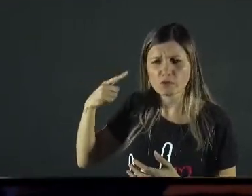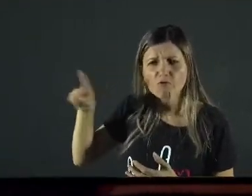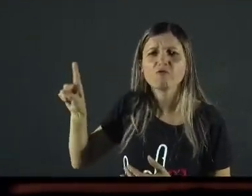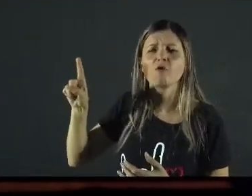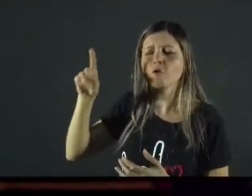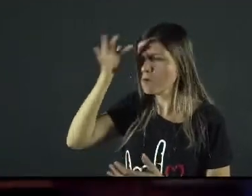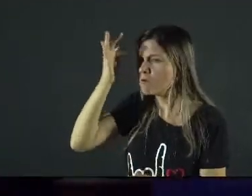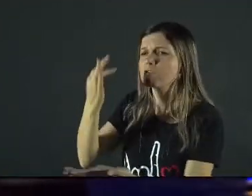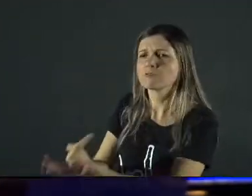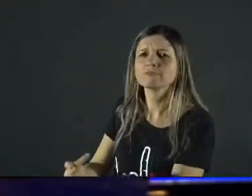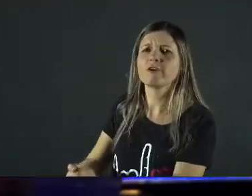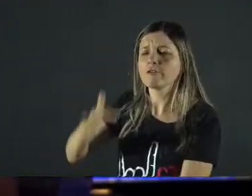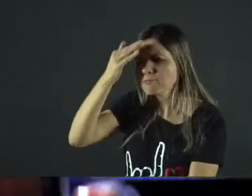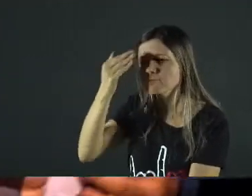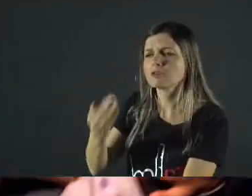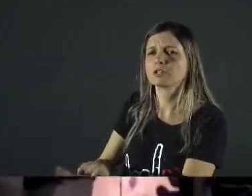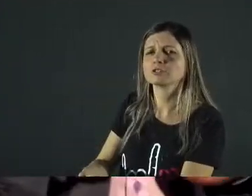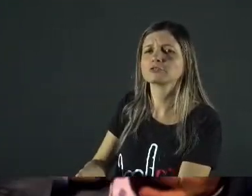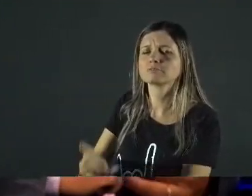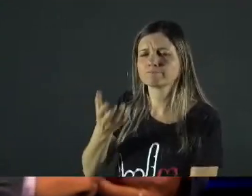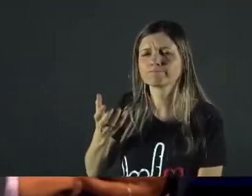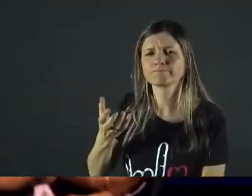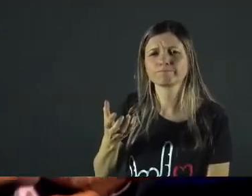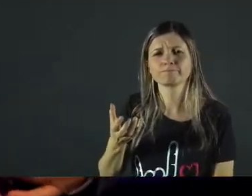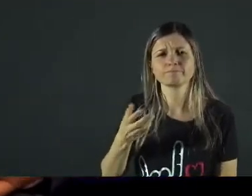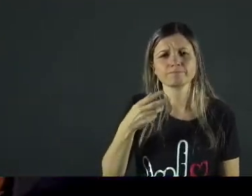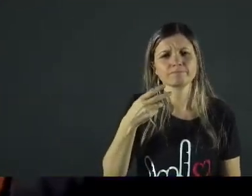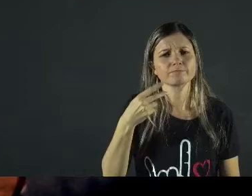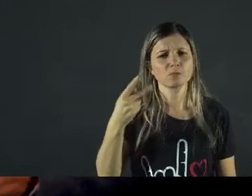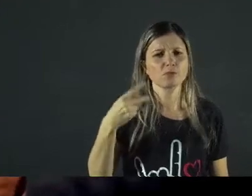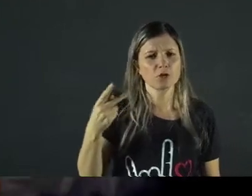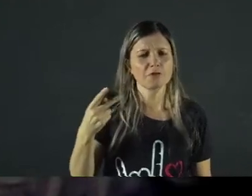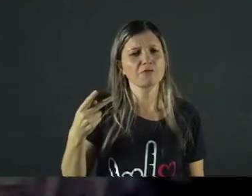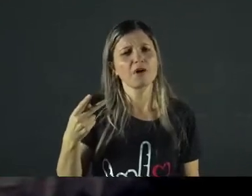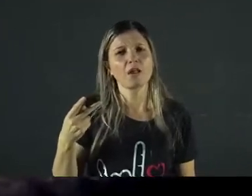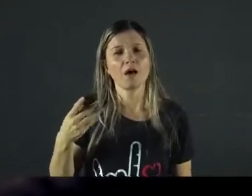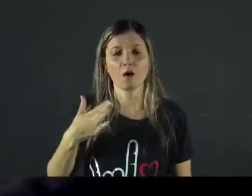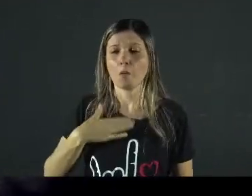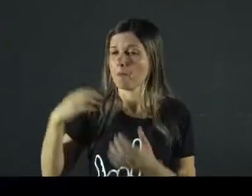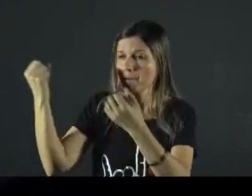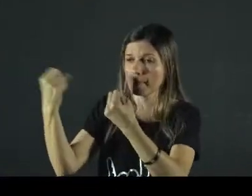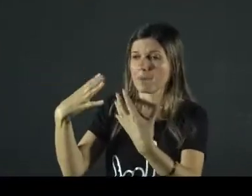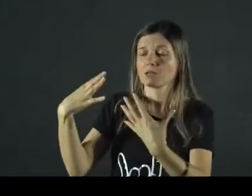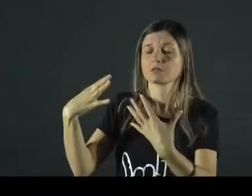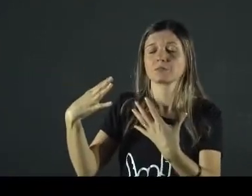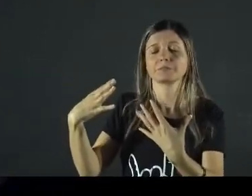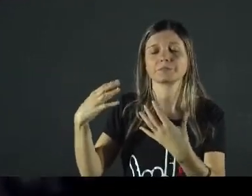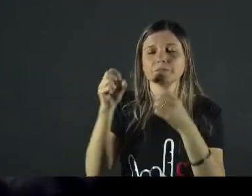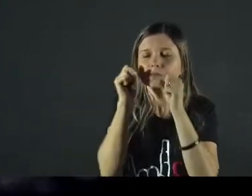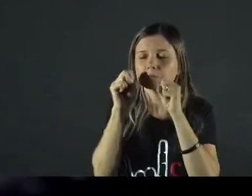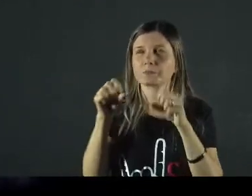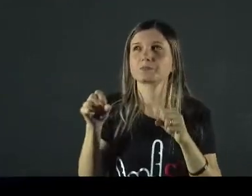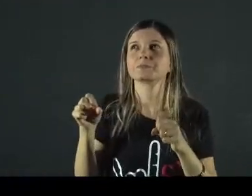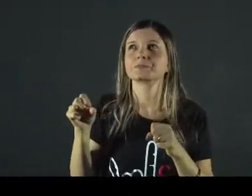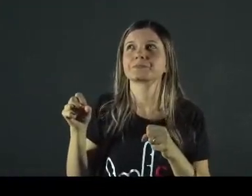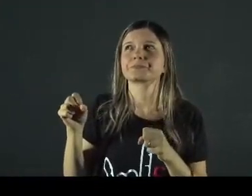é determinação. Quero te contar um testemunho. Antes de eu encerrar a ministração, deixa eu contar um testemunho para